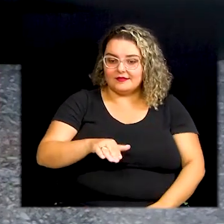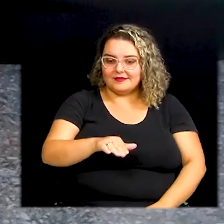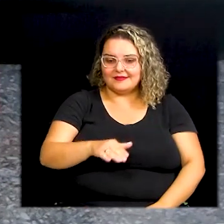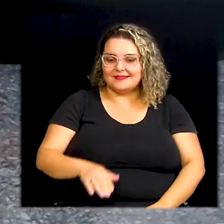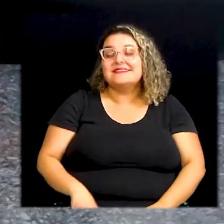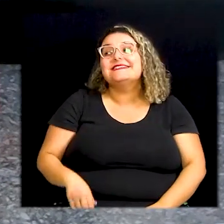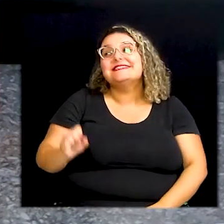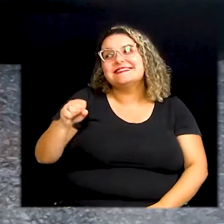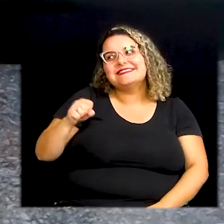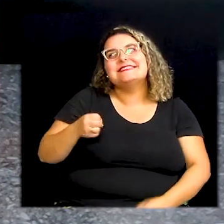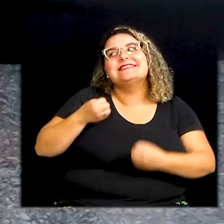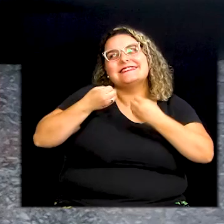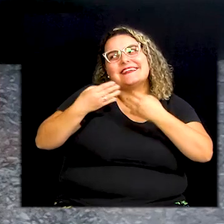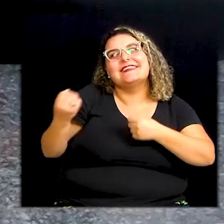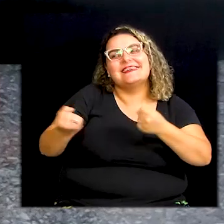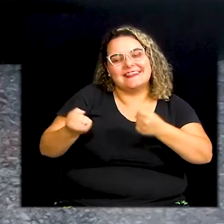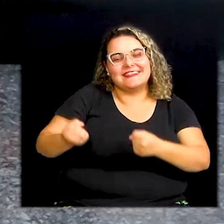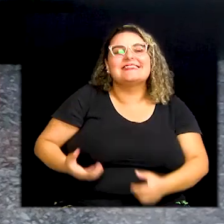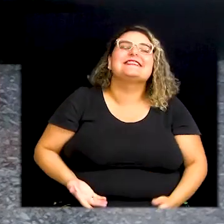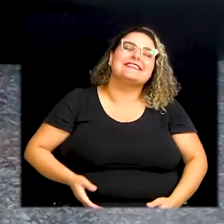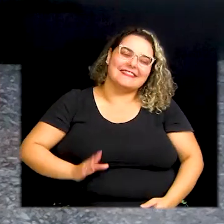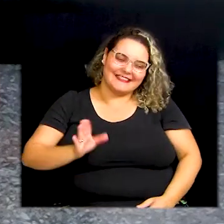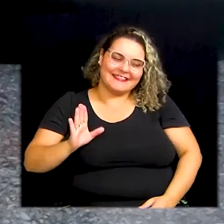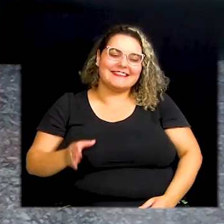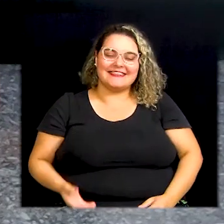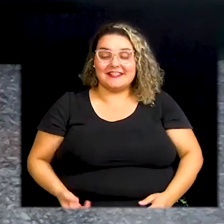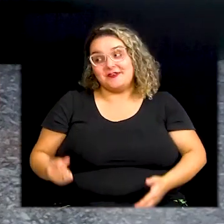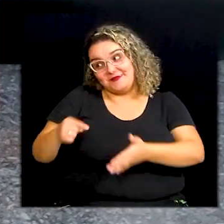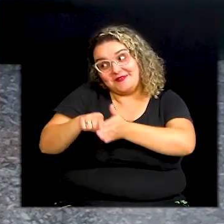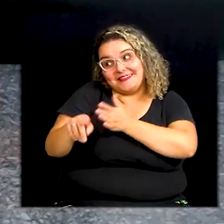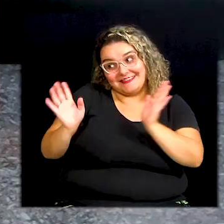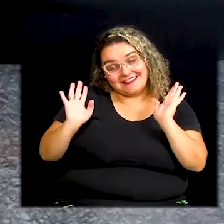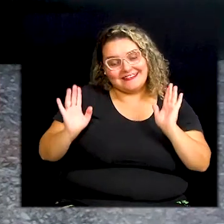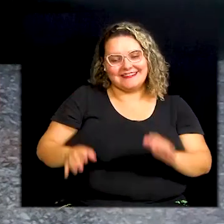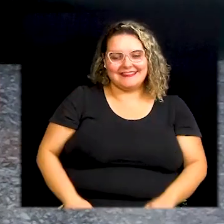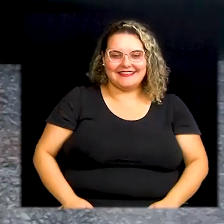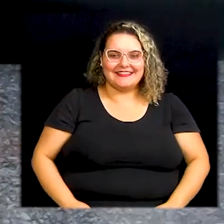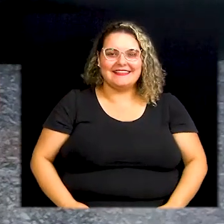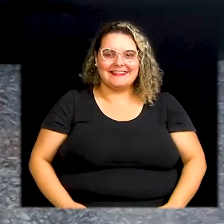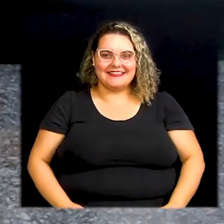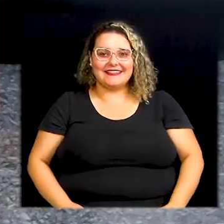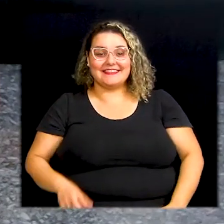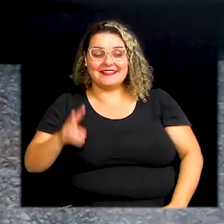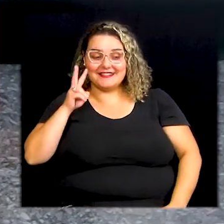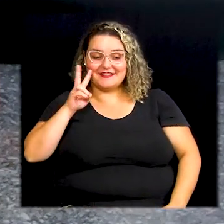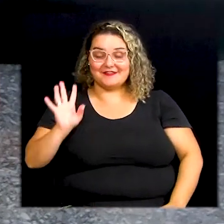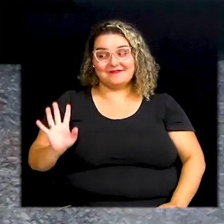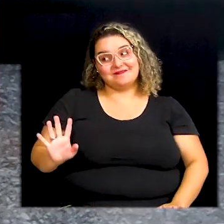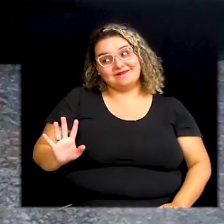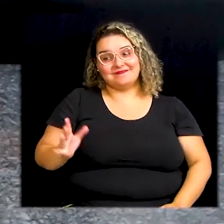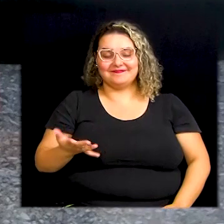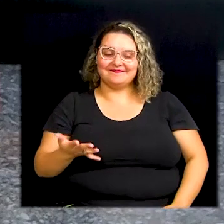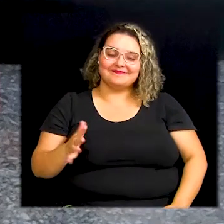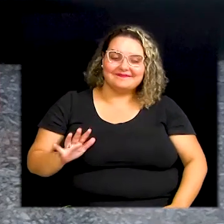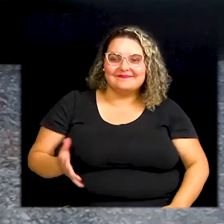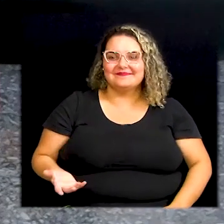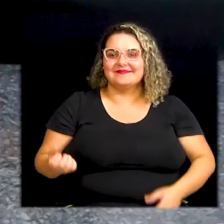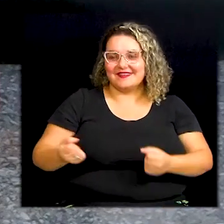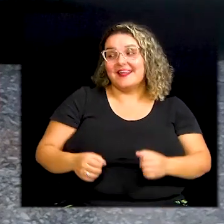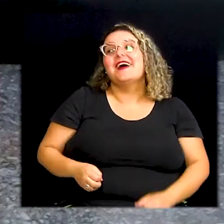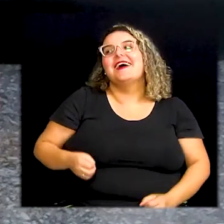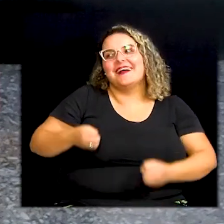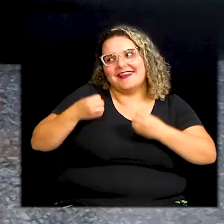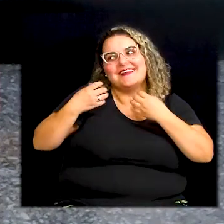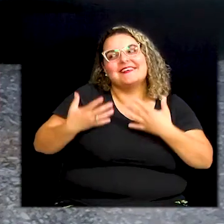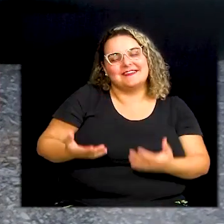você é louco. Agora já tô bom já. Tá bom já? Agora Não, já tô só bom. tô perguntando, né? Porque pelo que eu tinha visto lá, acho que não era tão...